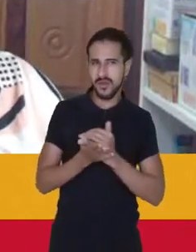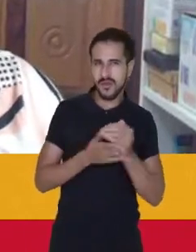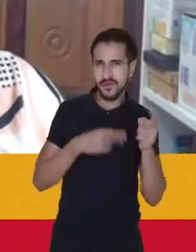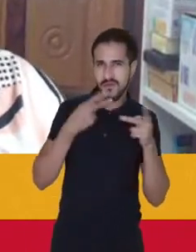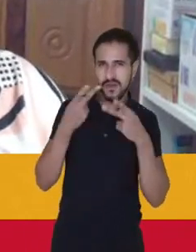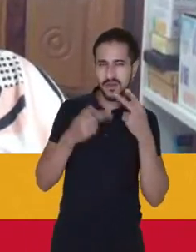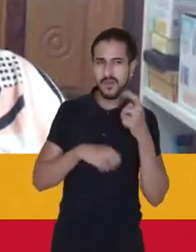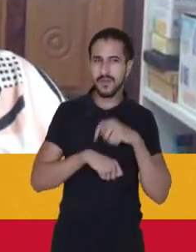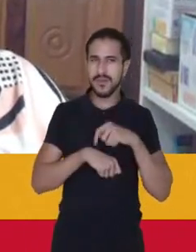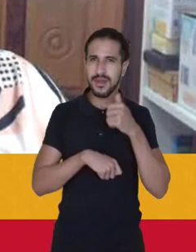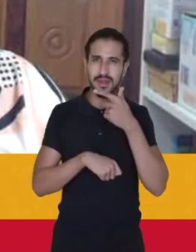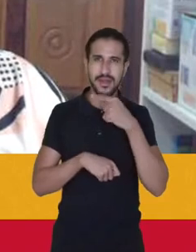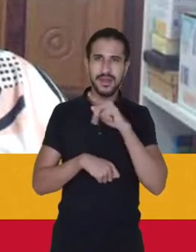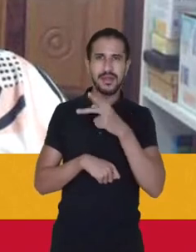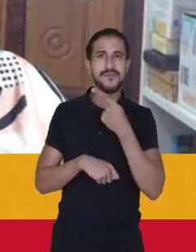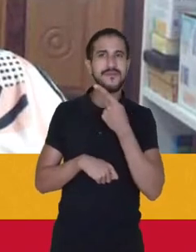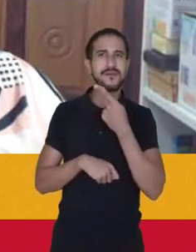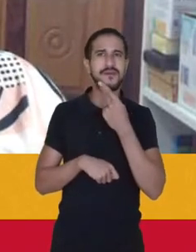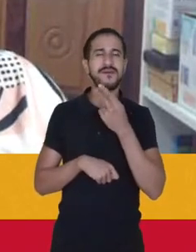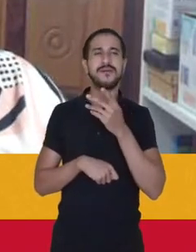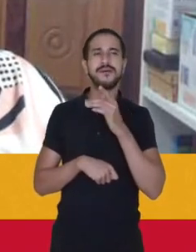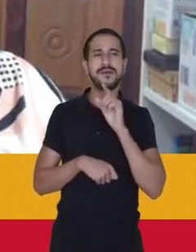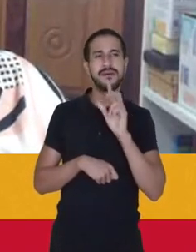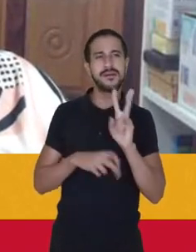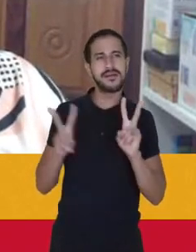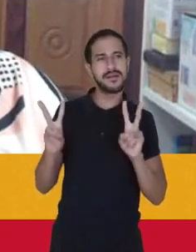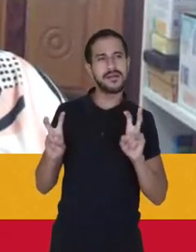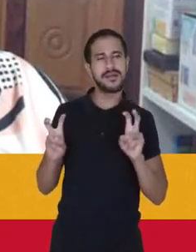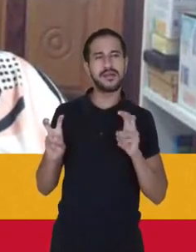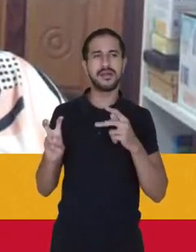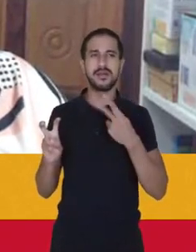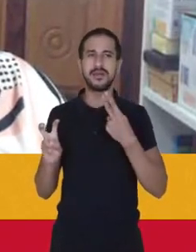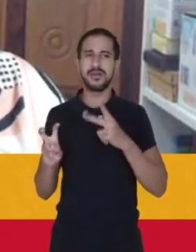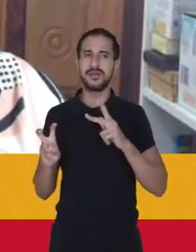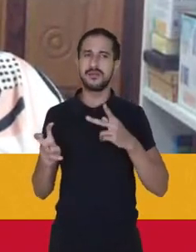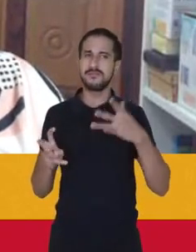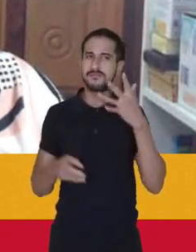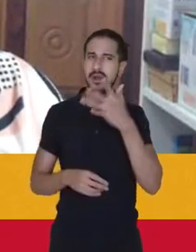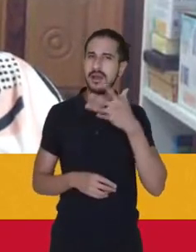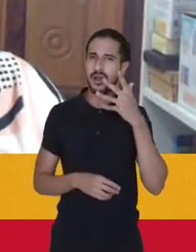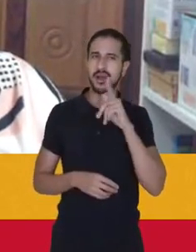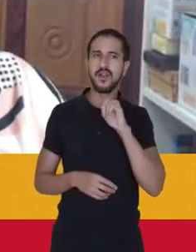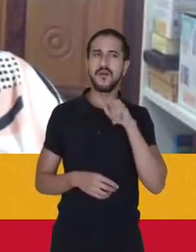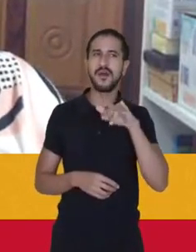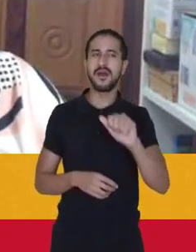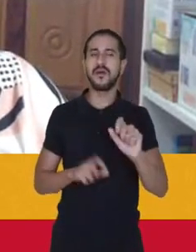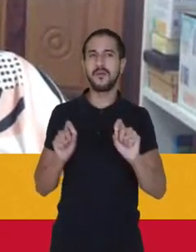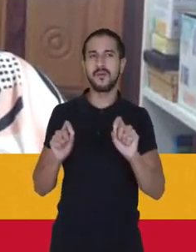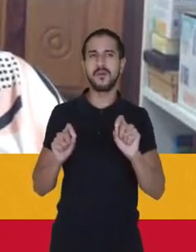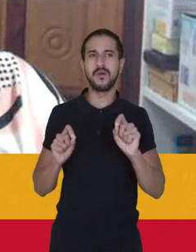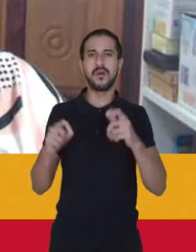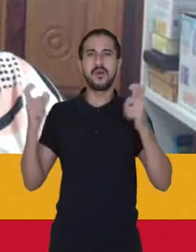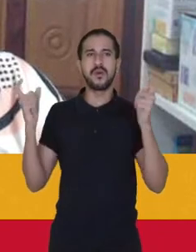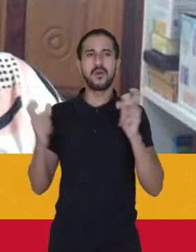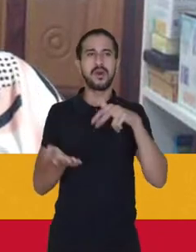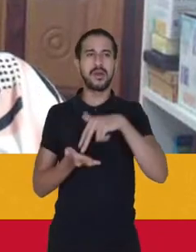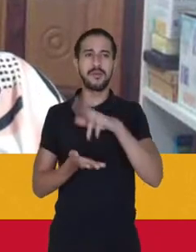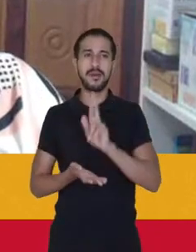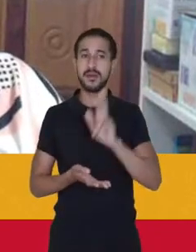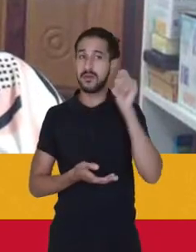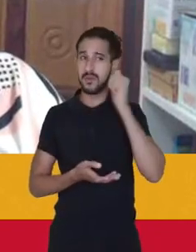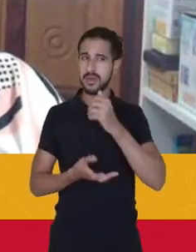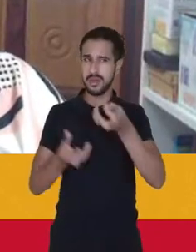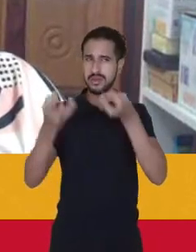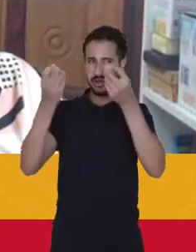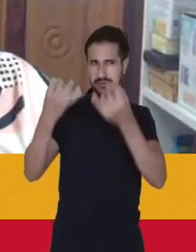falando quando fala um pouco sobre a sua explanação, Givânia, que é o lugar das mulheres, né? Quero que você fale